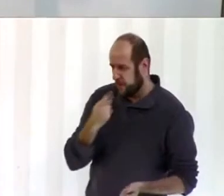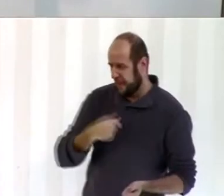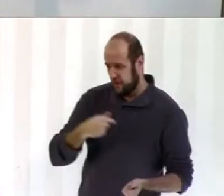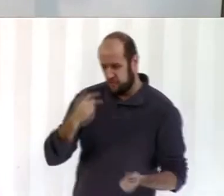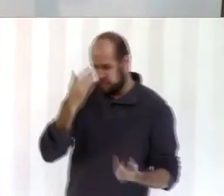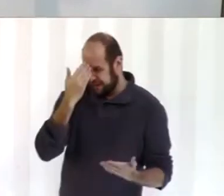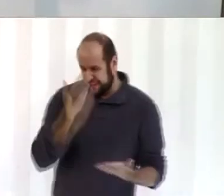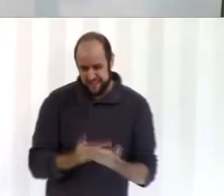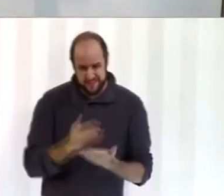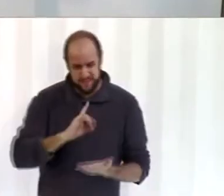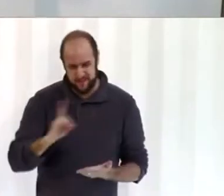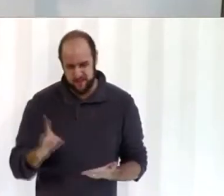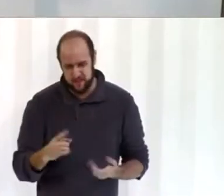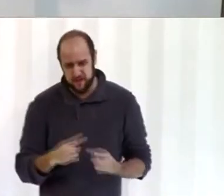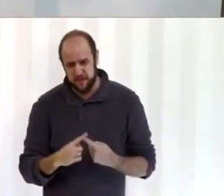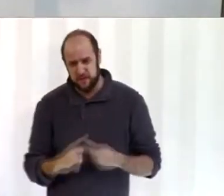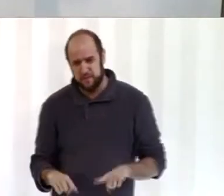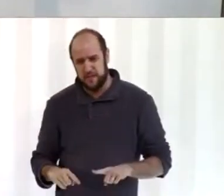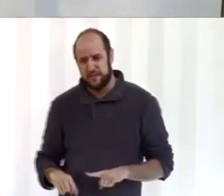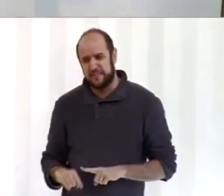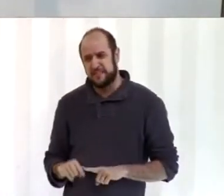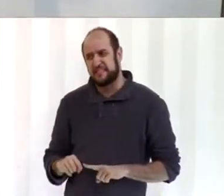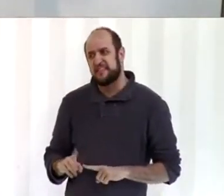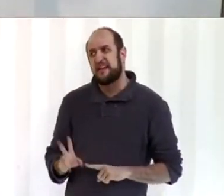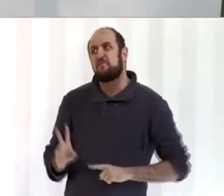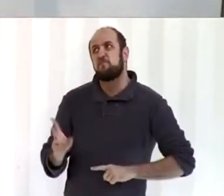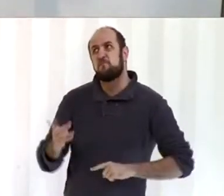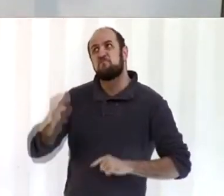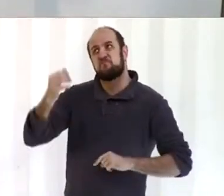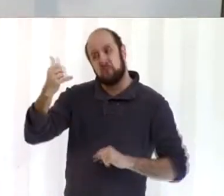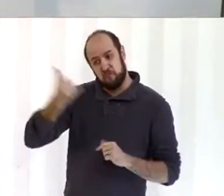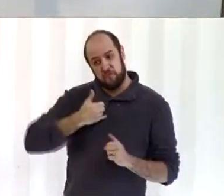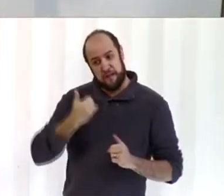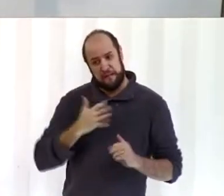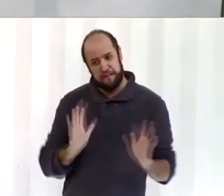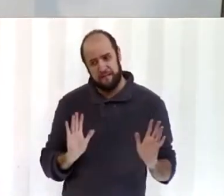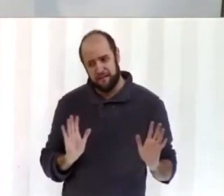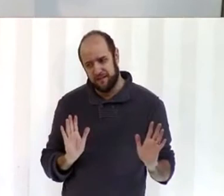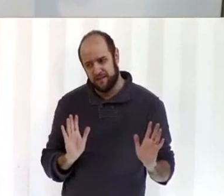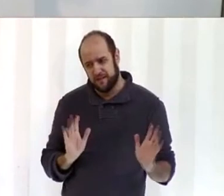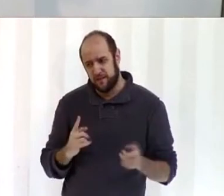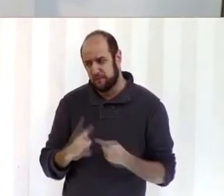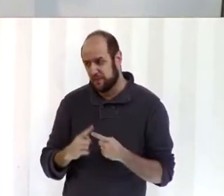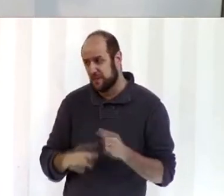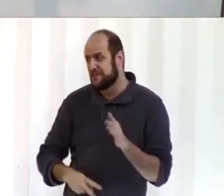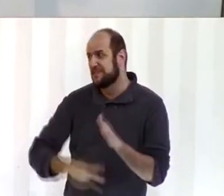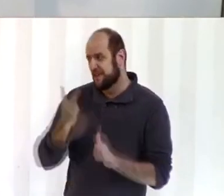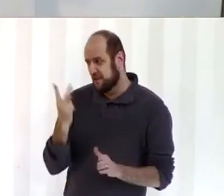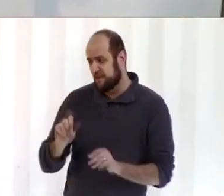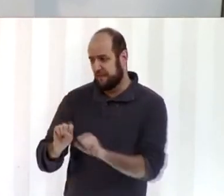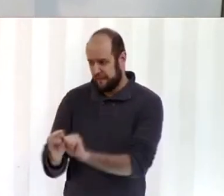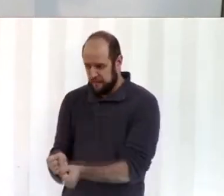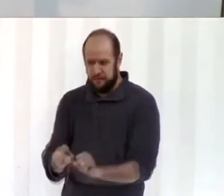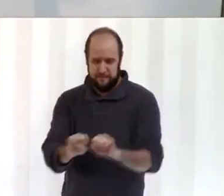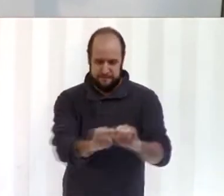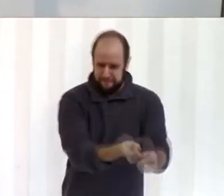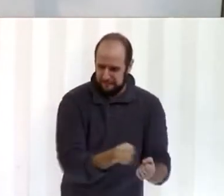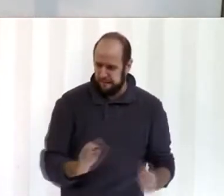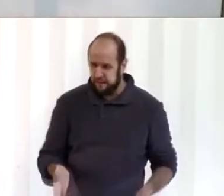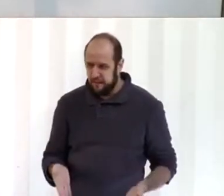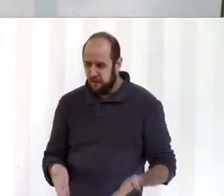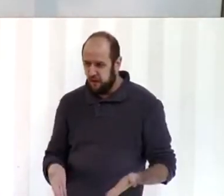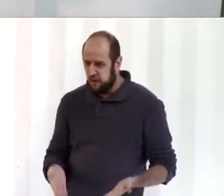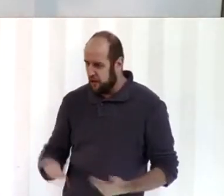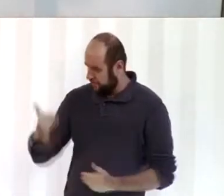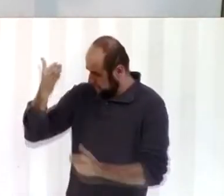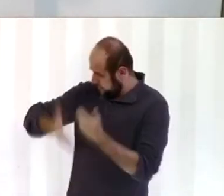mas alguma coisa Ele está querendo dizer para nós. Porque é a segunda vez que essa carroça quebra bem em